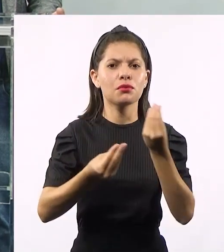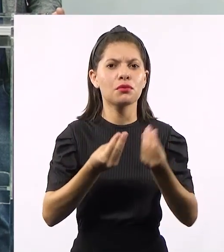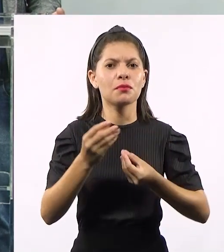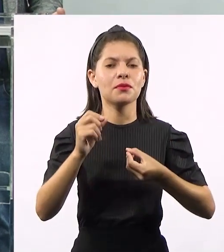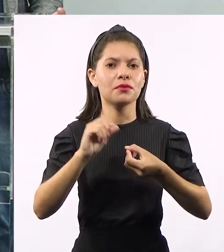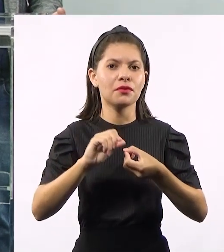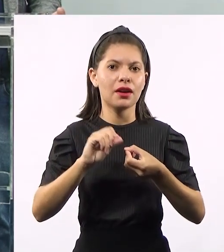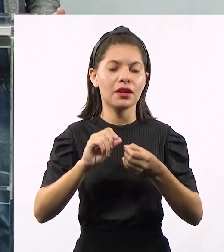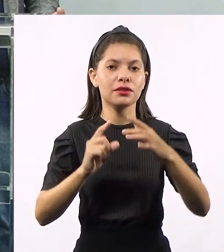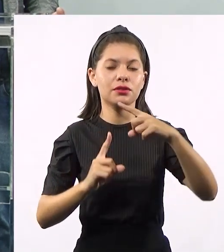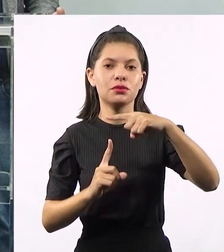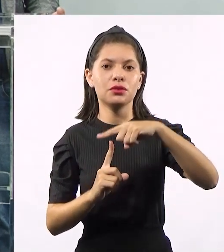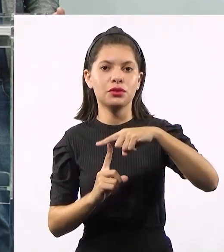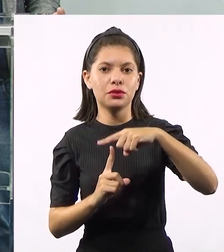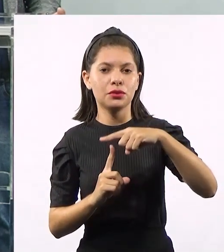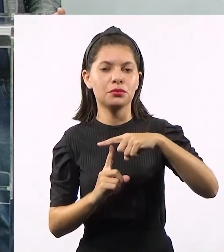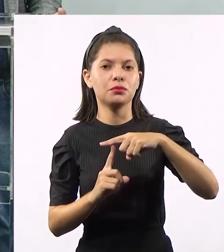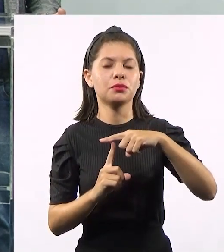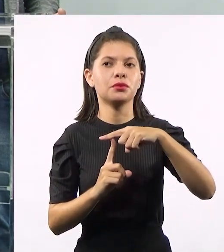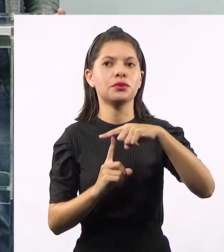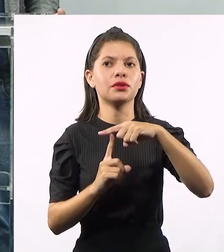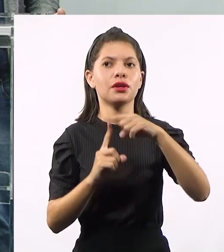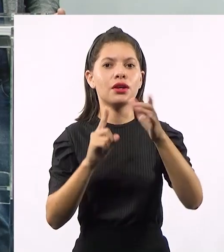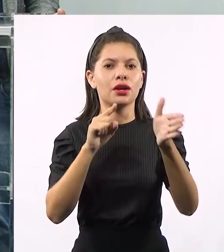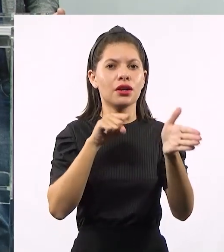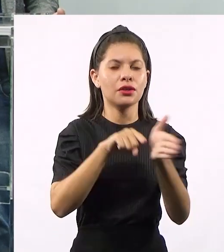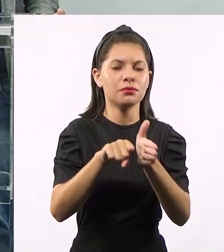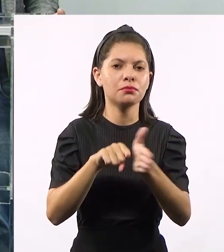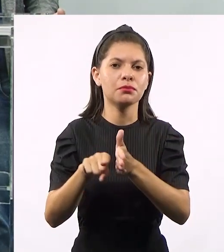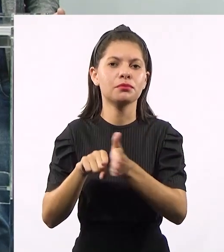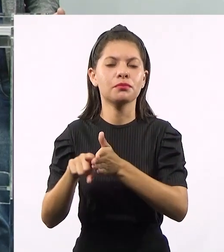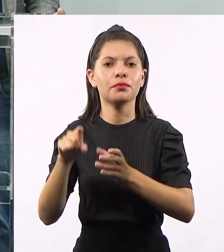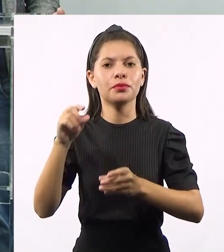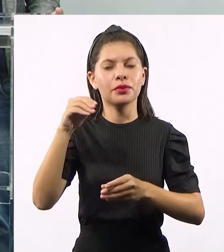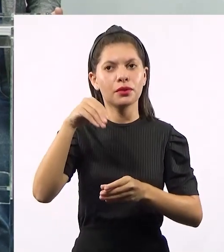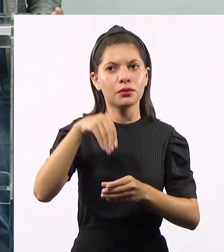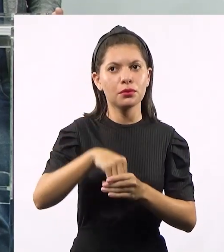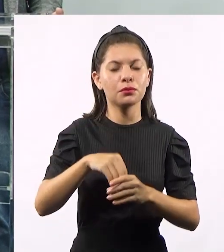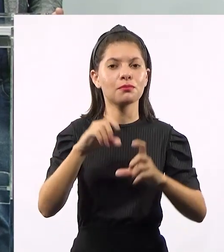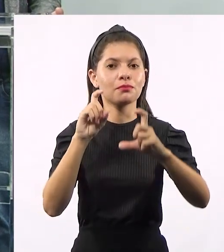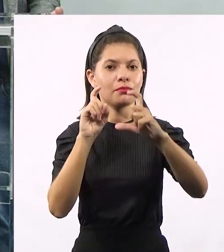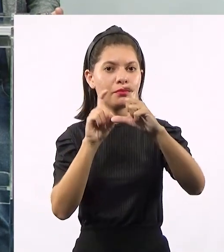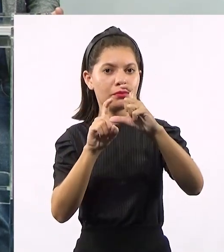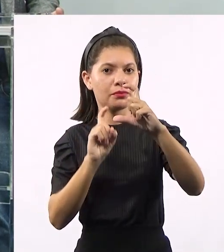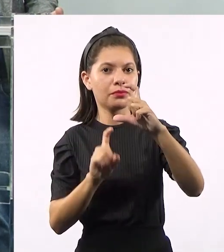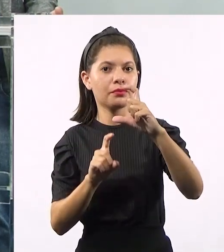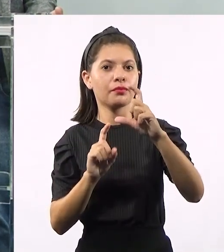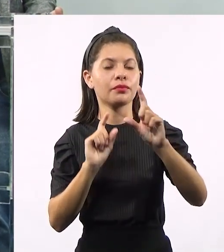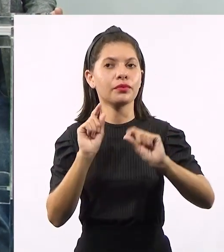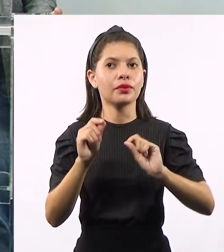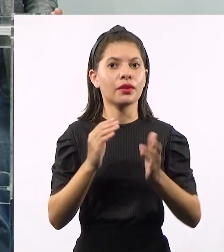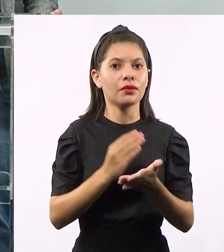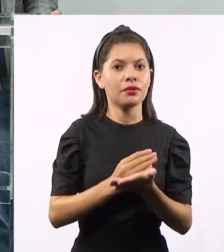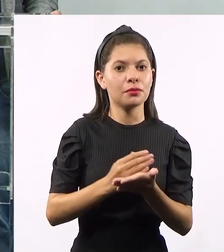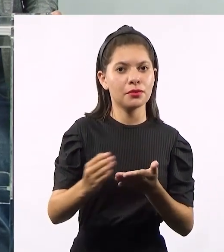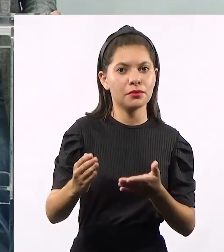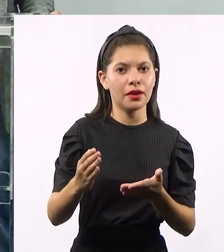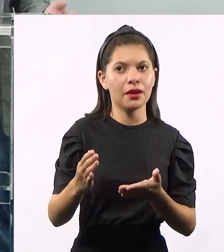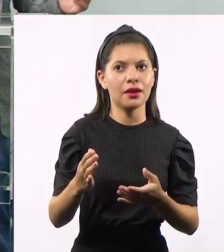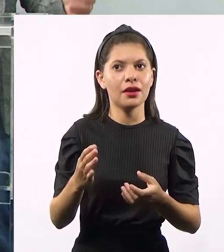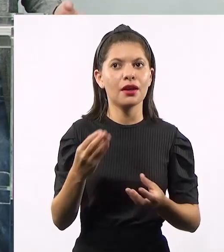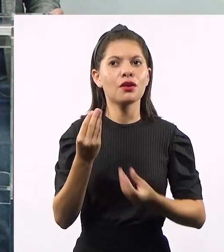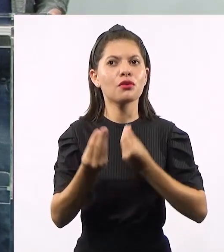quais os tipos de questões que podem ser incluídas num questionário. E a seguir, veremos na prática, então, como criar